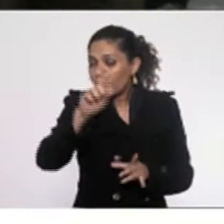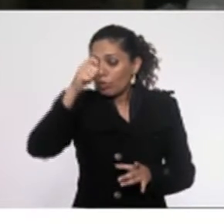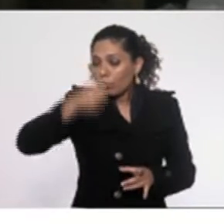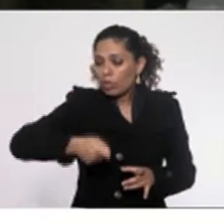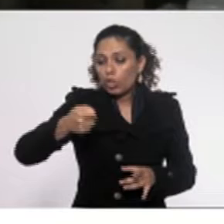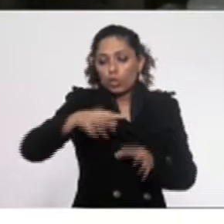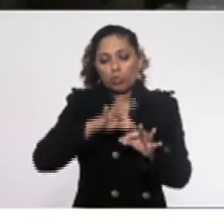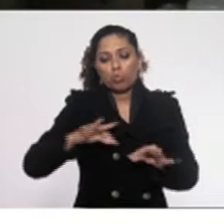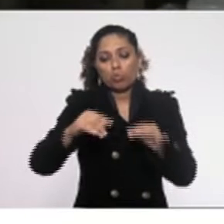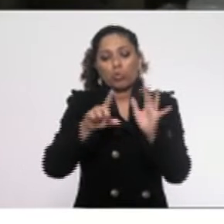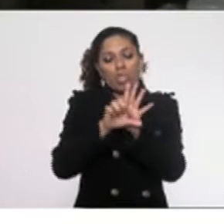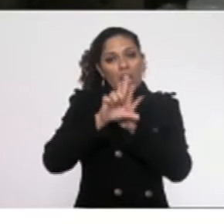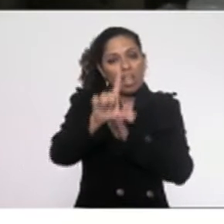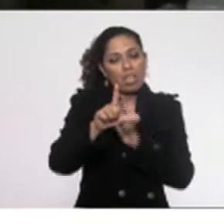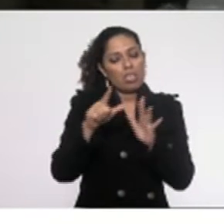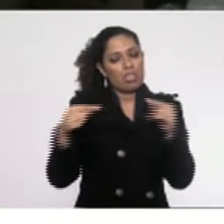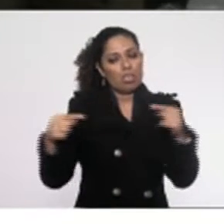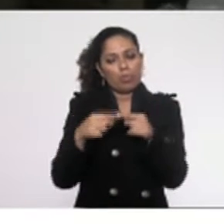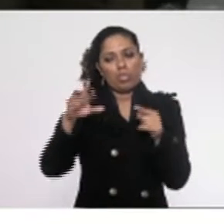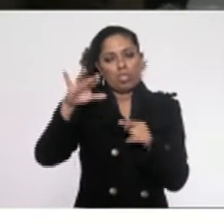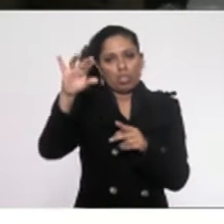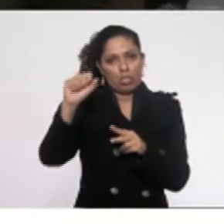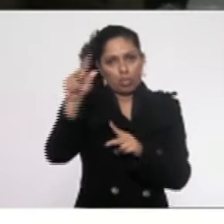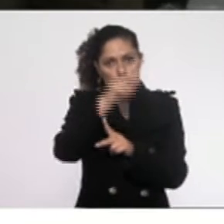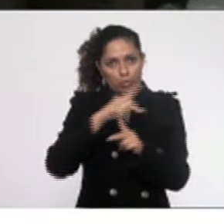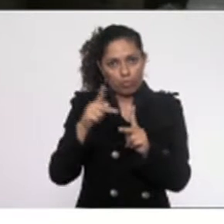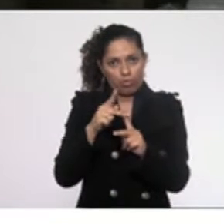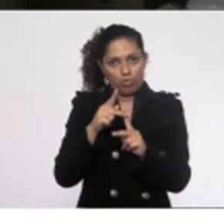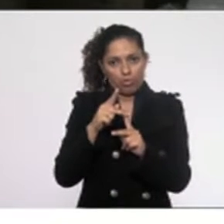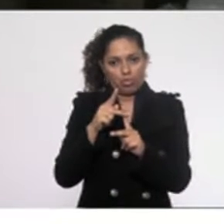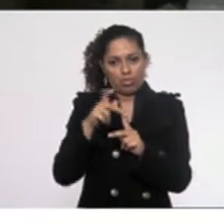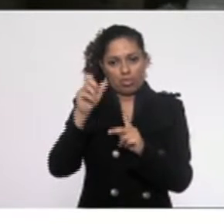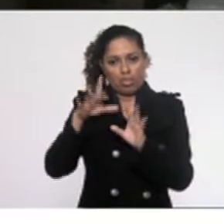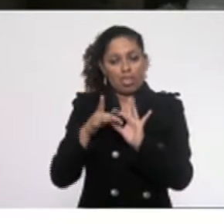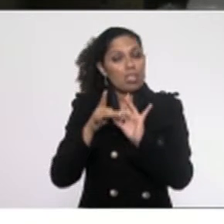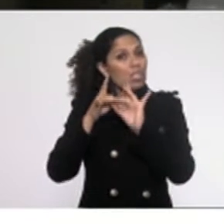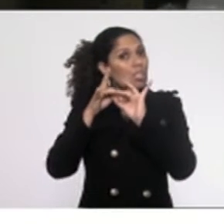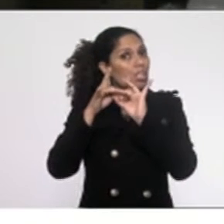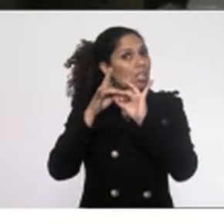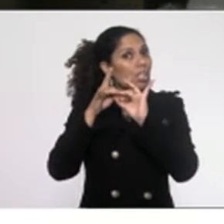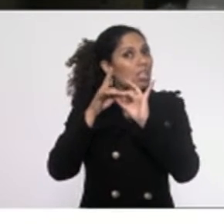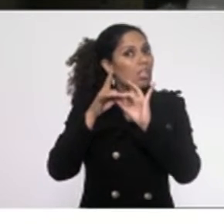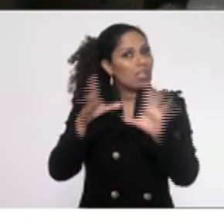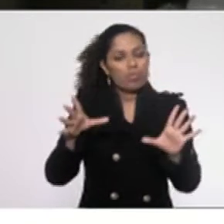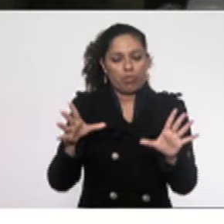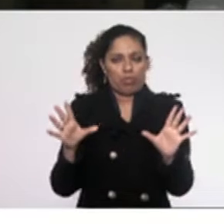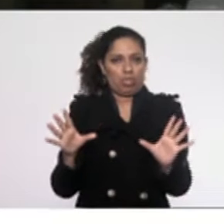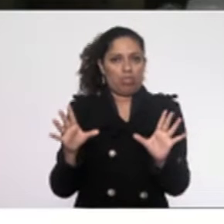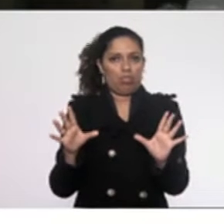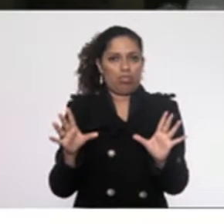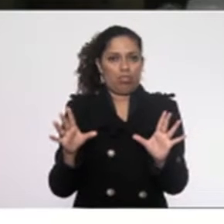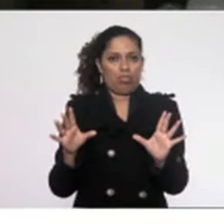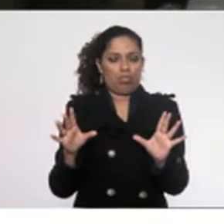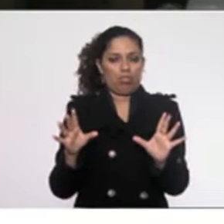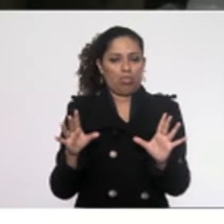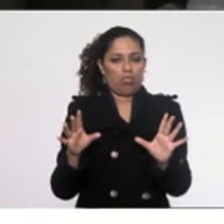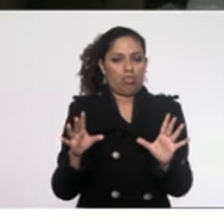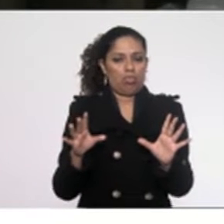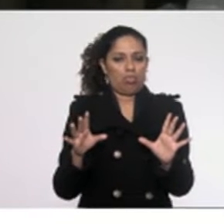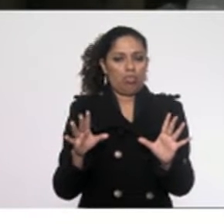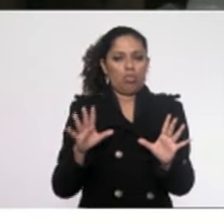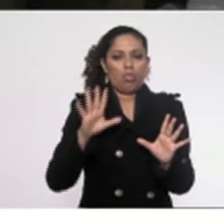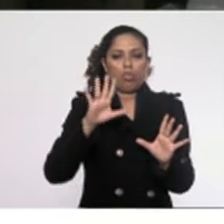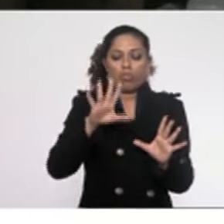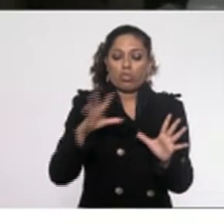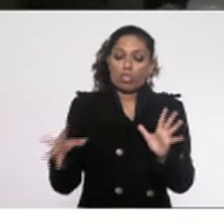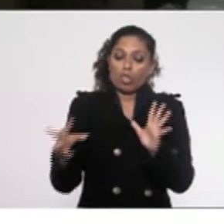Toda a lei do Rio Previdência é autorizativa. Toda lei é autorizativa. O que